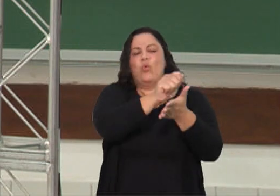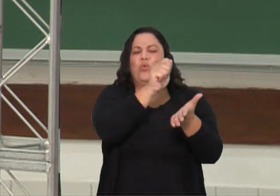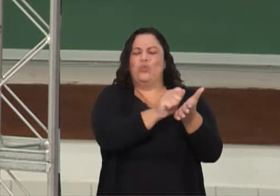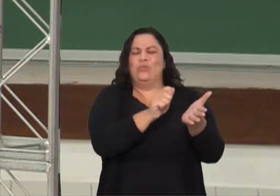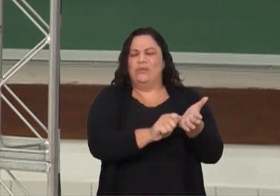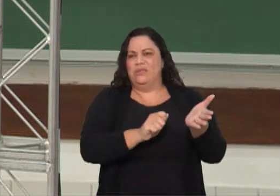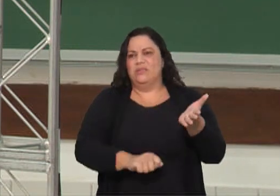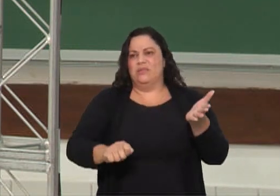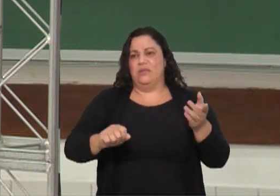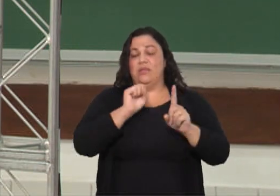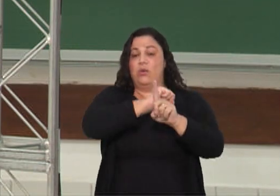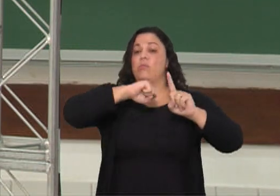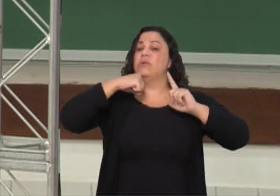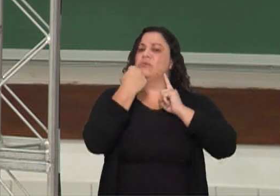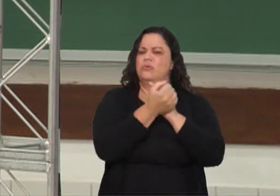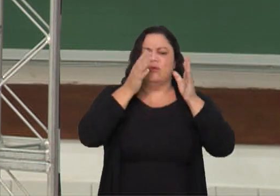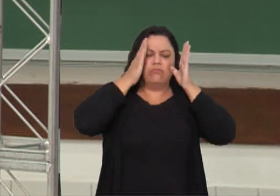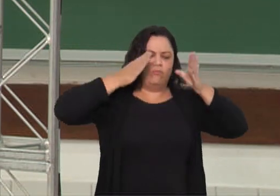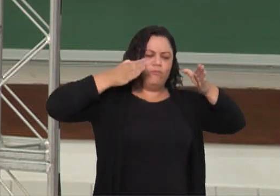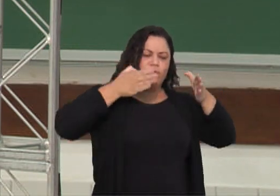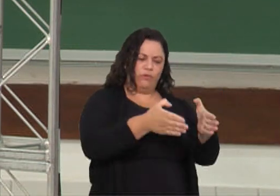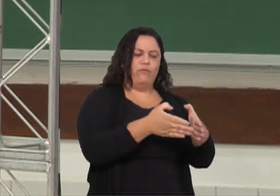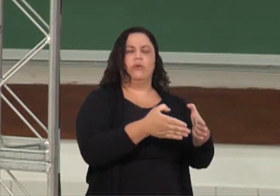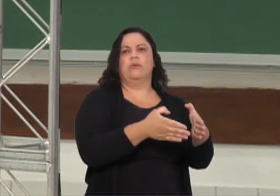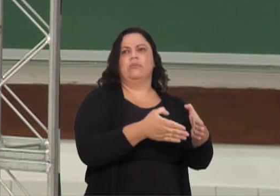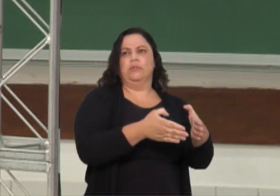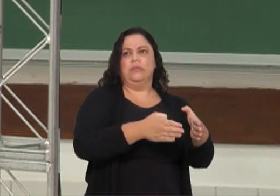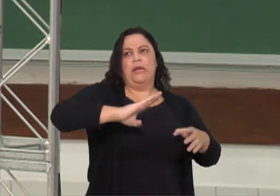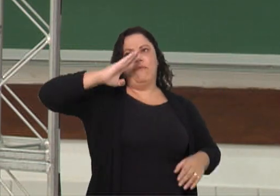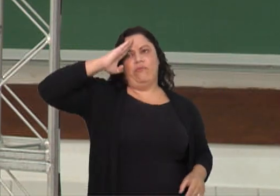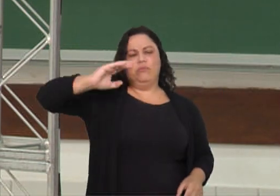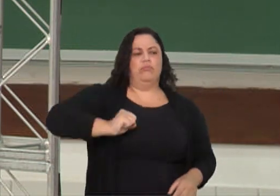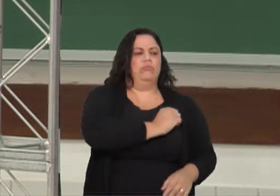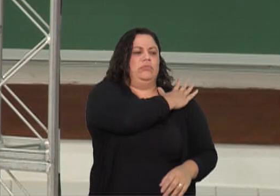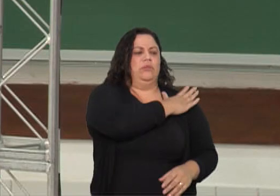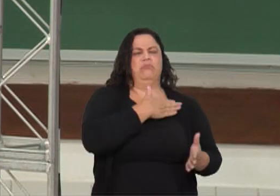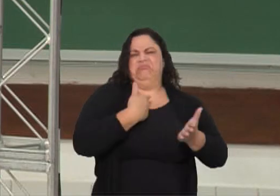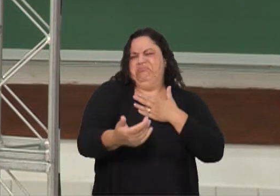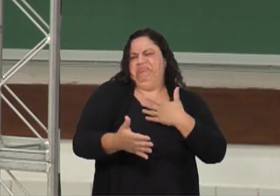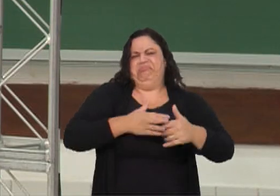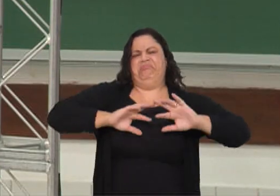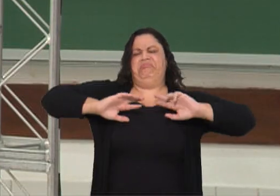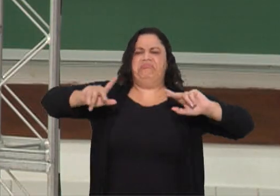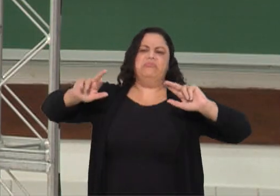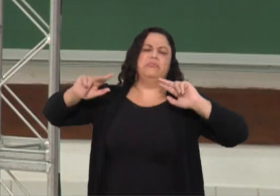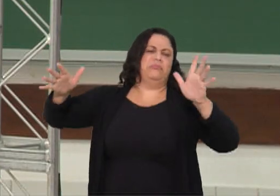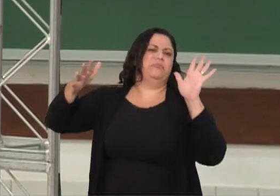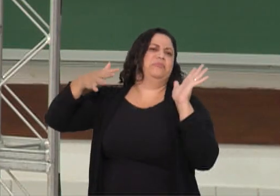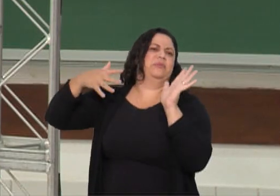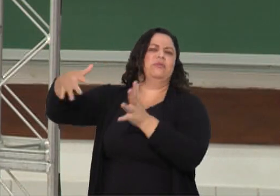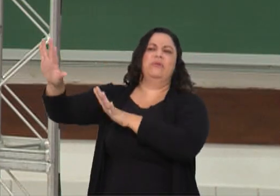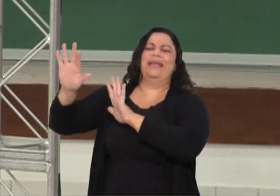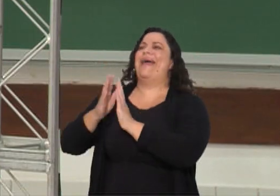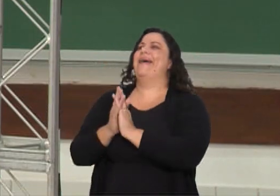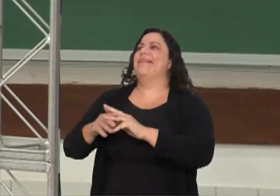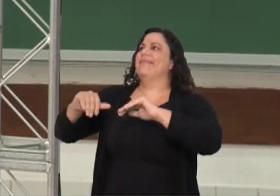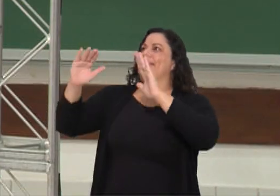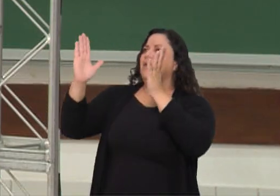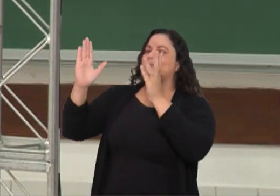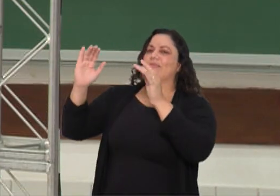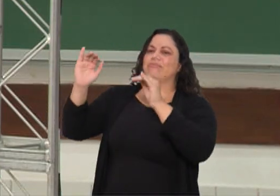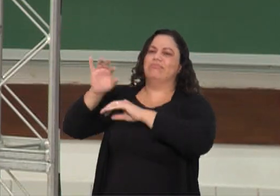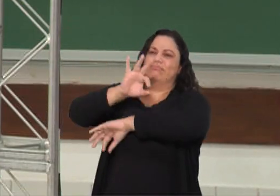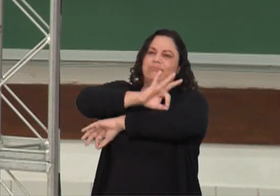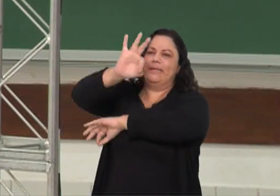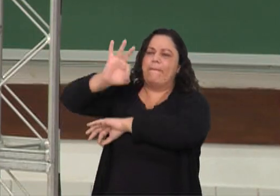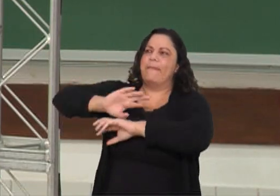sociedade que focava, que valorizava a cultura militar. Não estavam preocupados com artes, com música, como diz o outro. Nem a própria arquitetura espartana, a